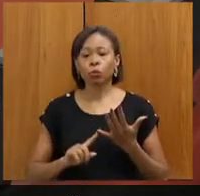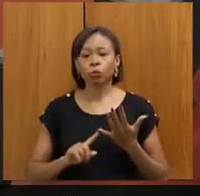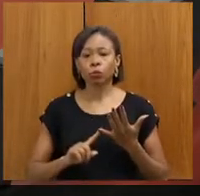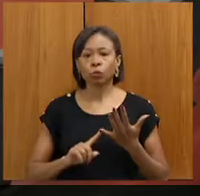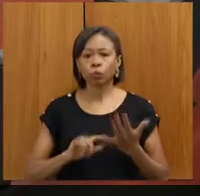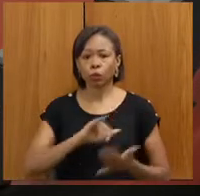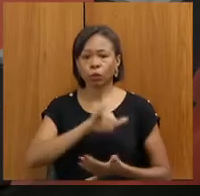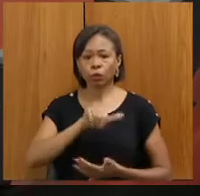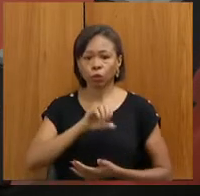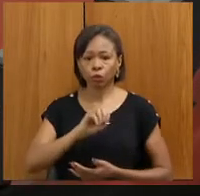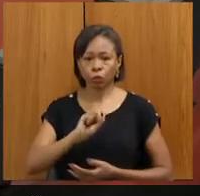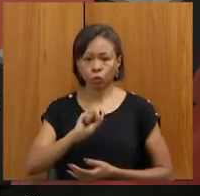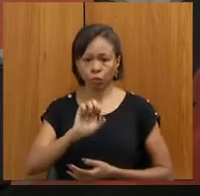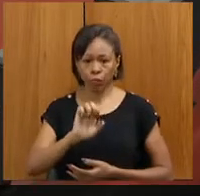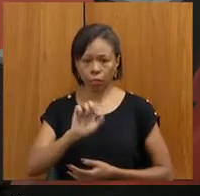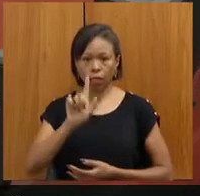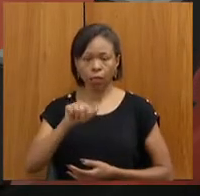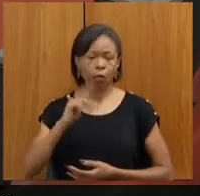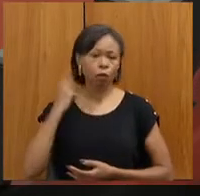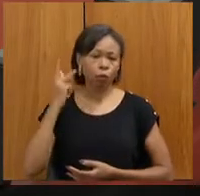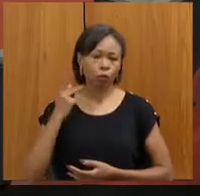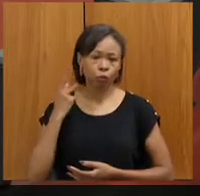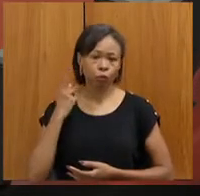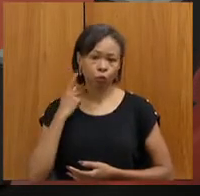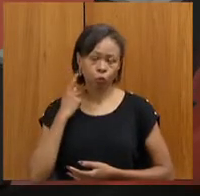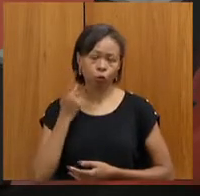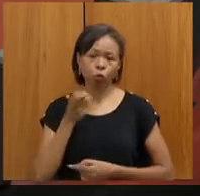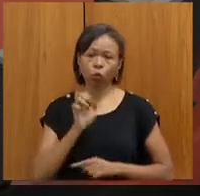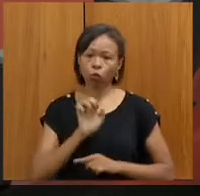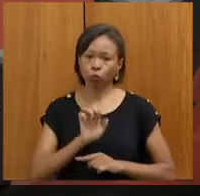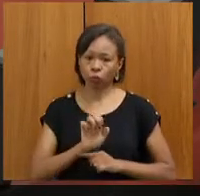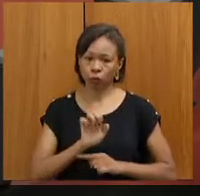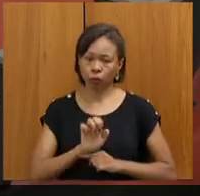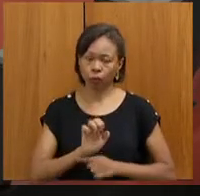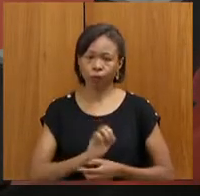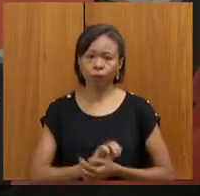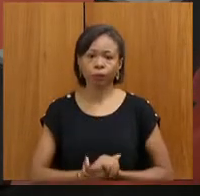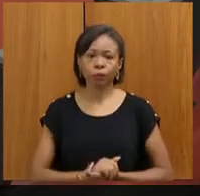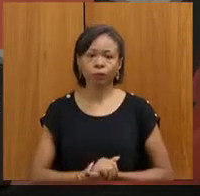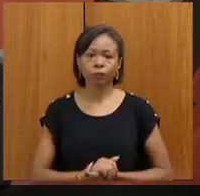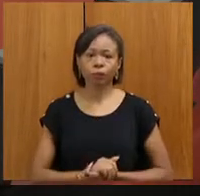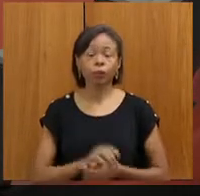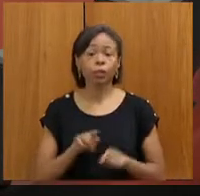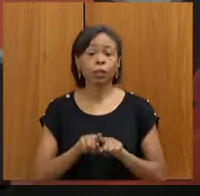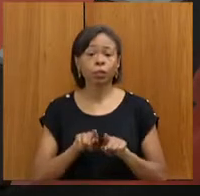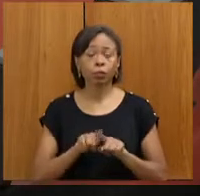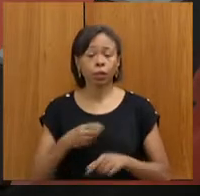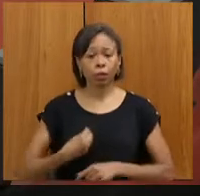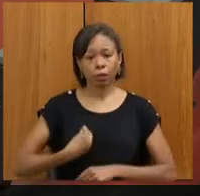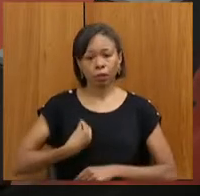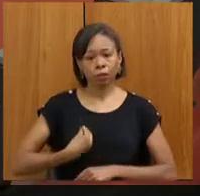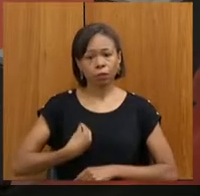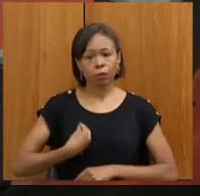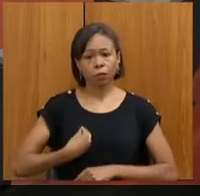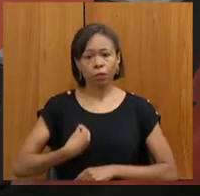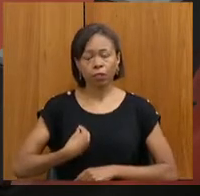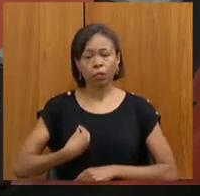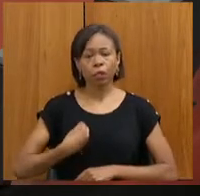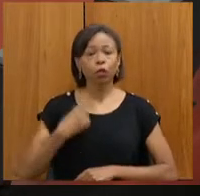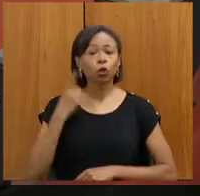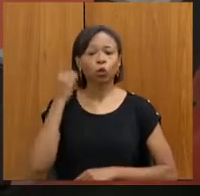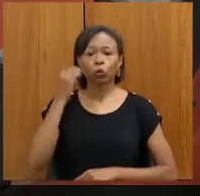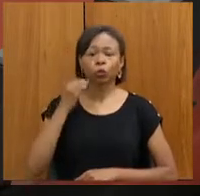Júnior procurador do Estado Gostaríamos aqui de registrar também um prazer a presença dos